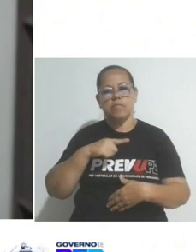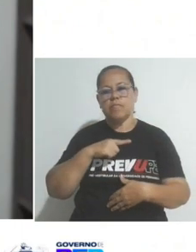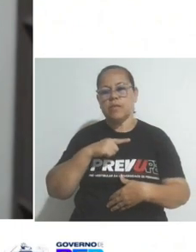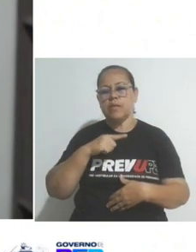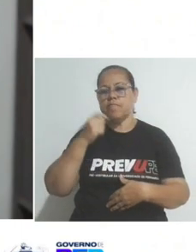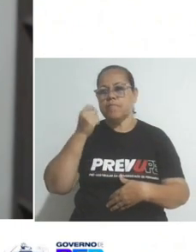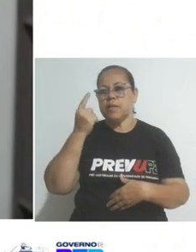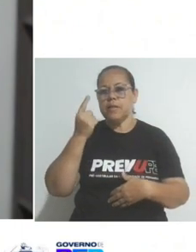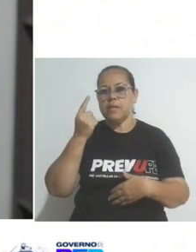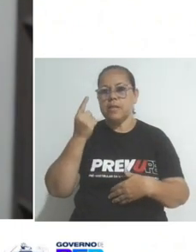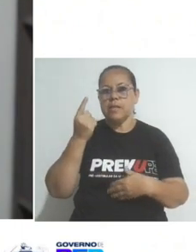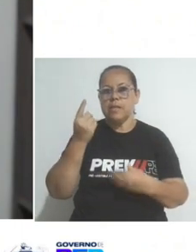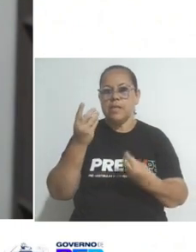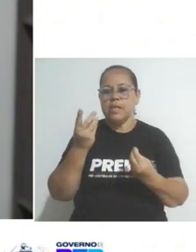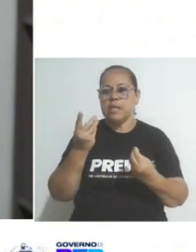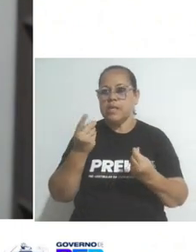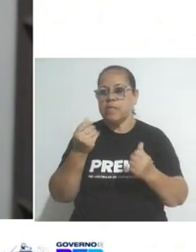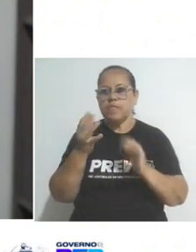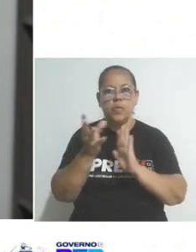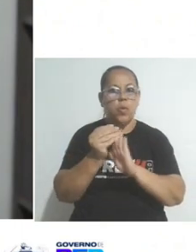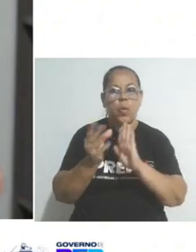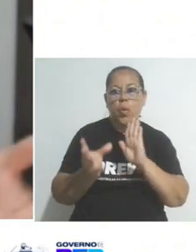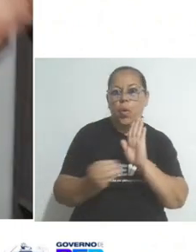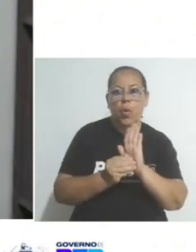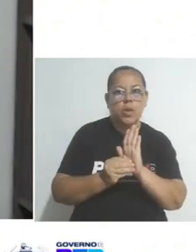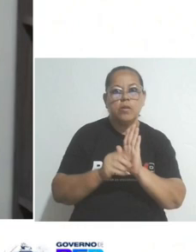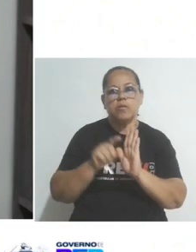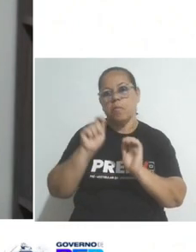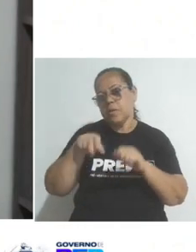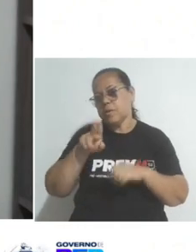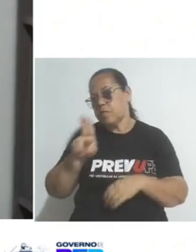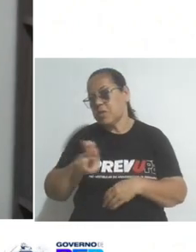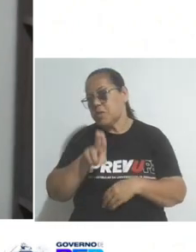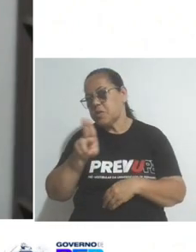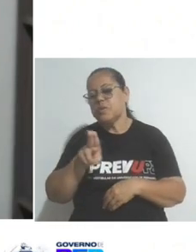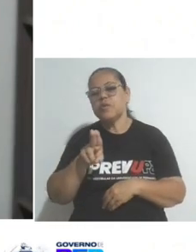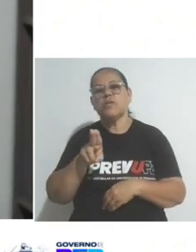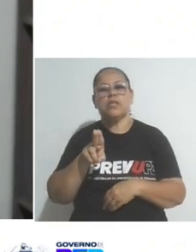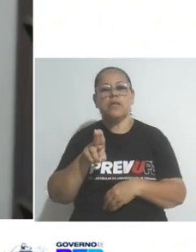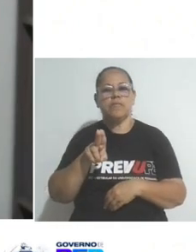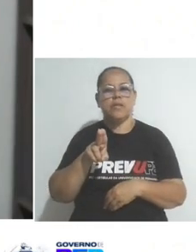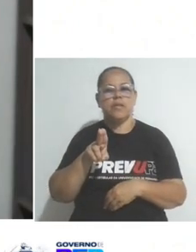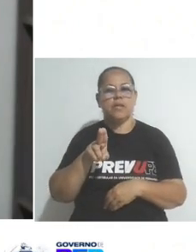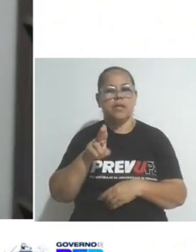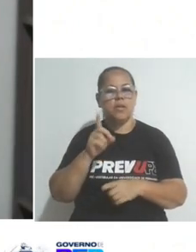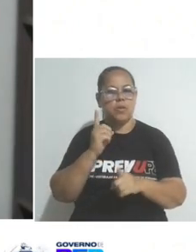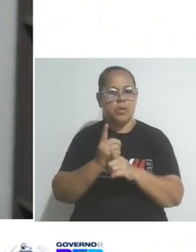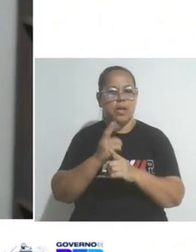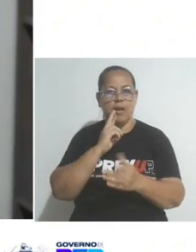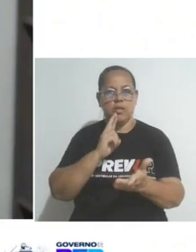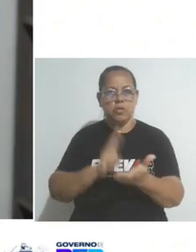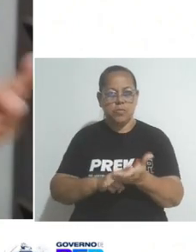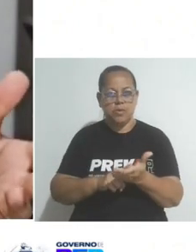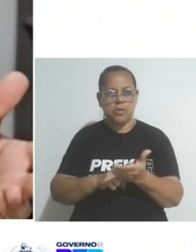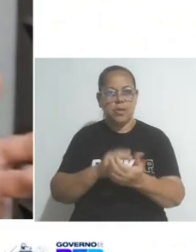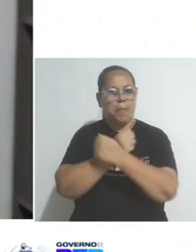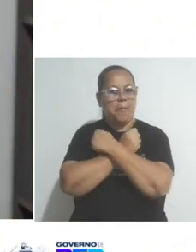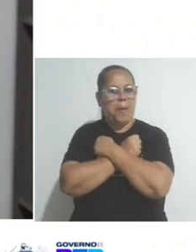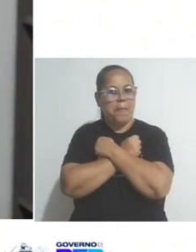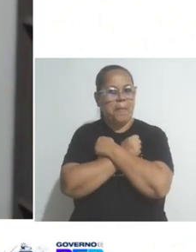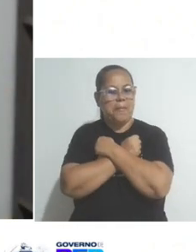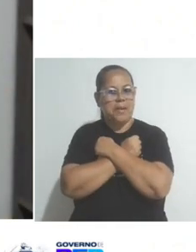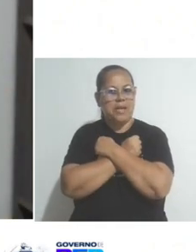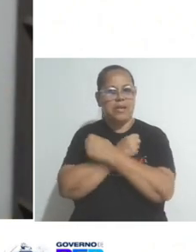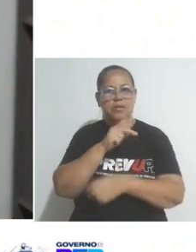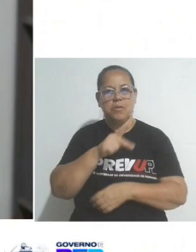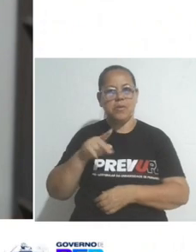bocado de conteúdos que você possa usar para poder chegar a melhor resolução um forte abraço